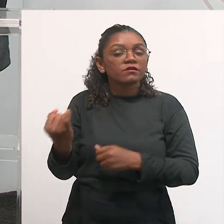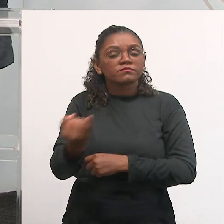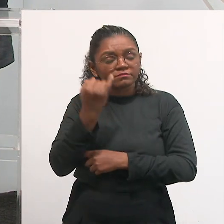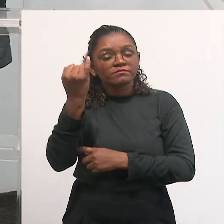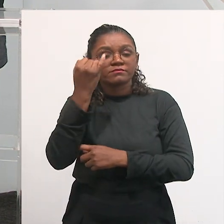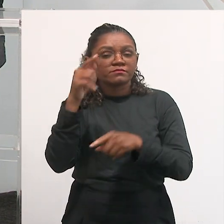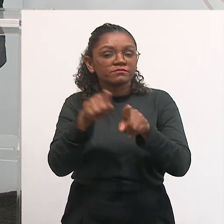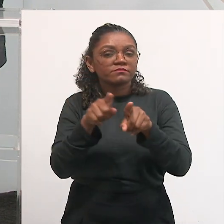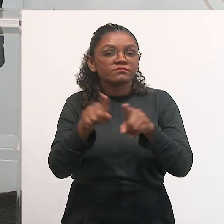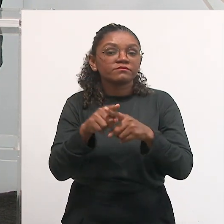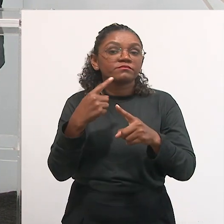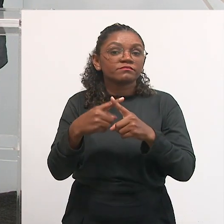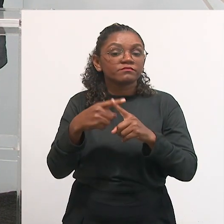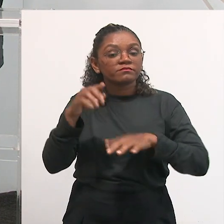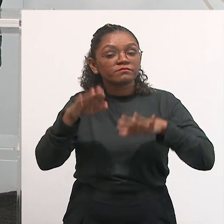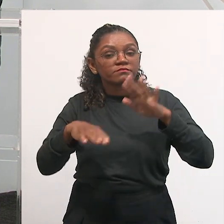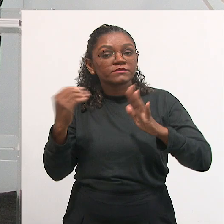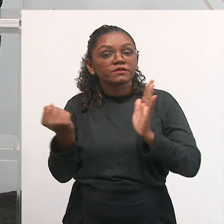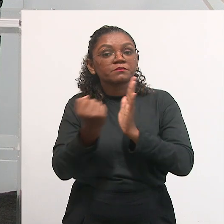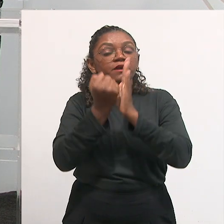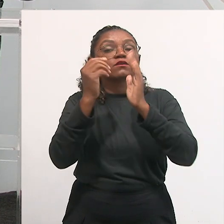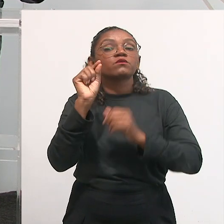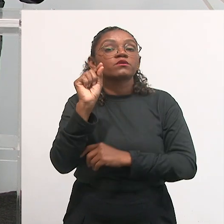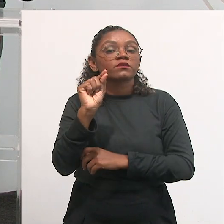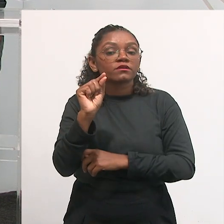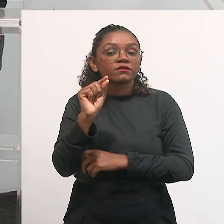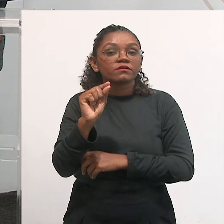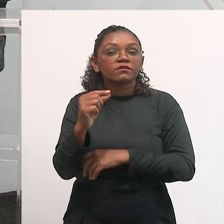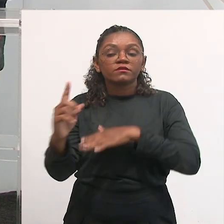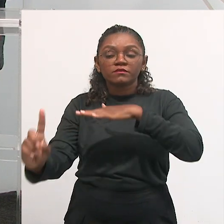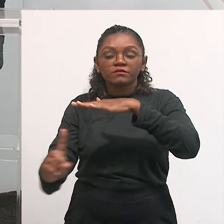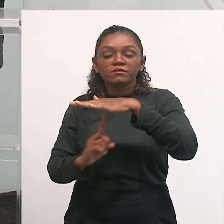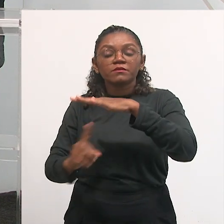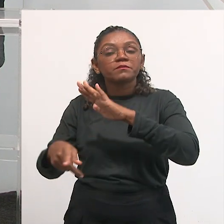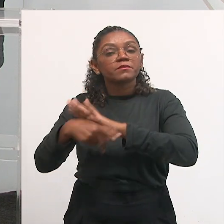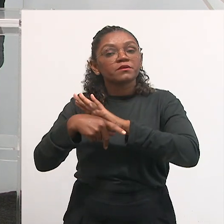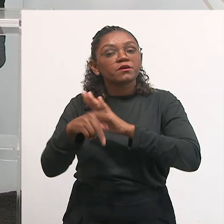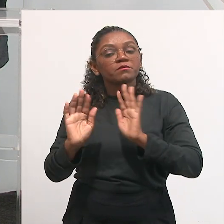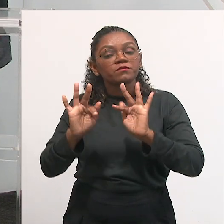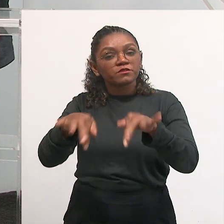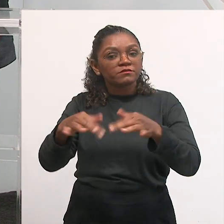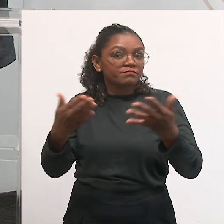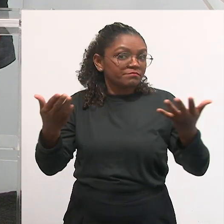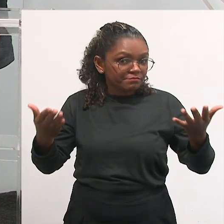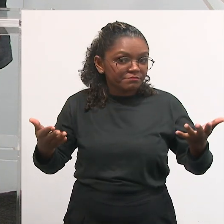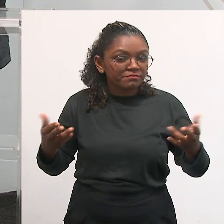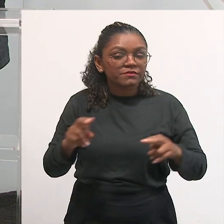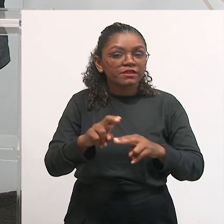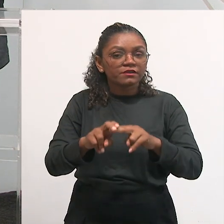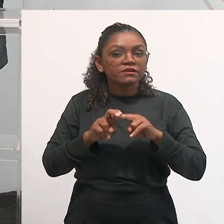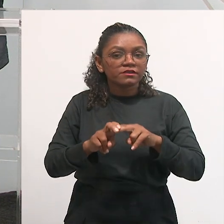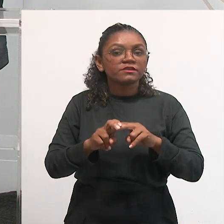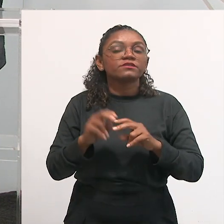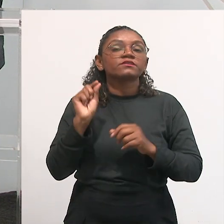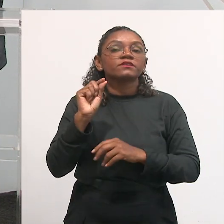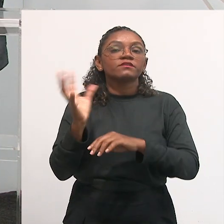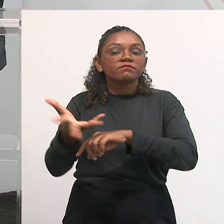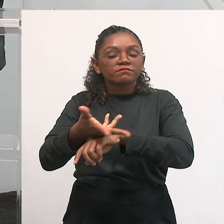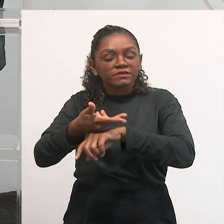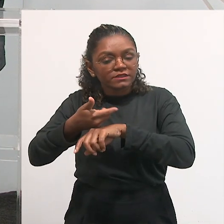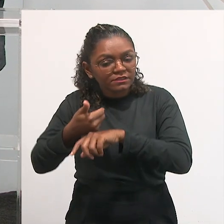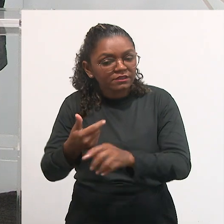impacto muito direto com os clientes finais daquele projeto, né? Então, a qualidade ela tem que ser